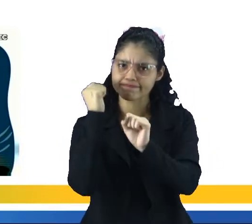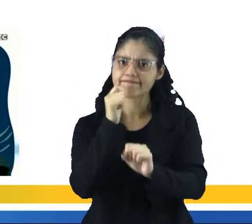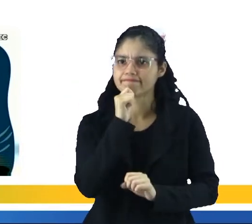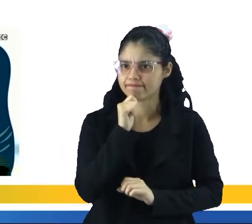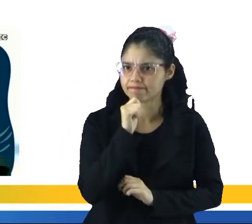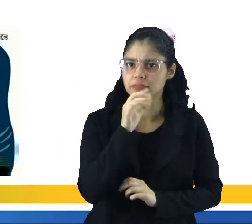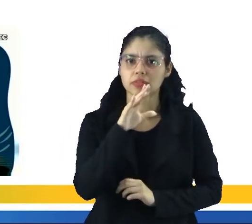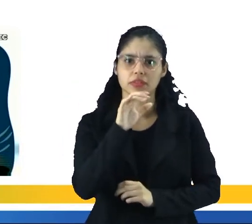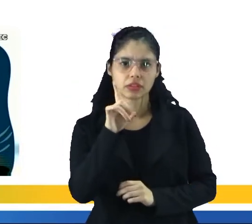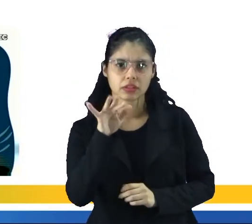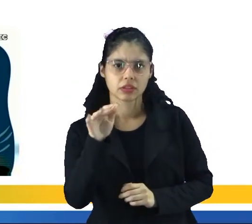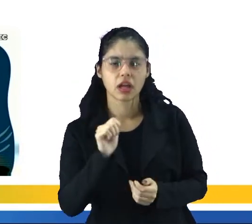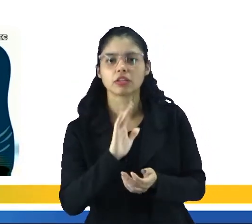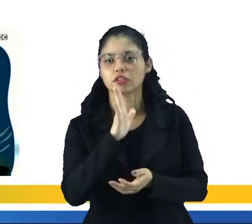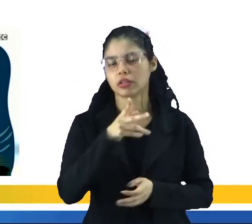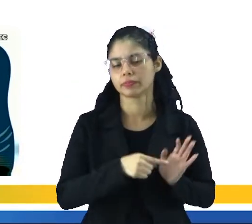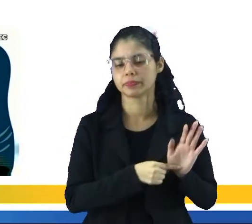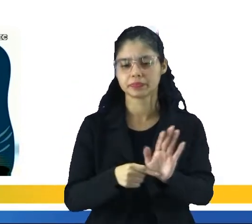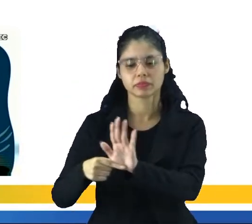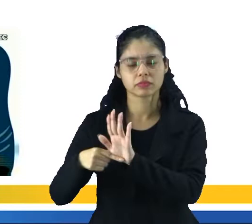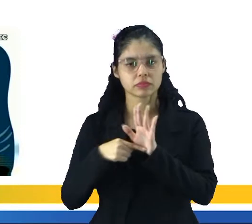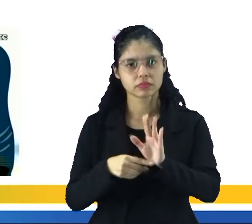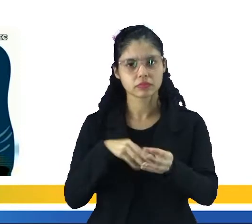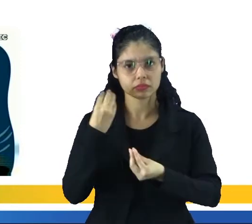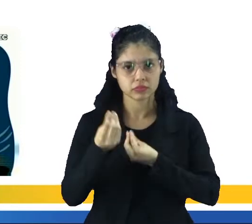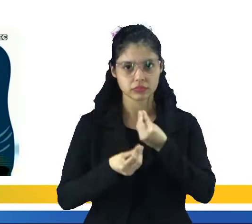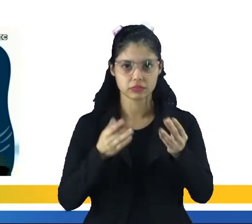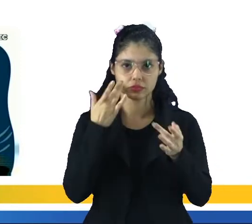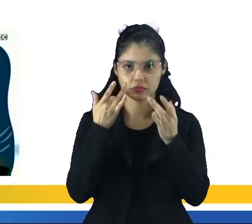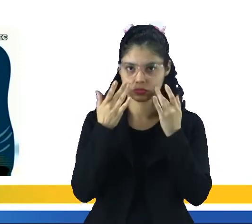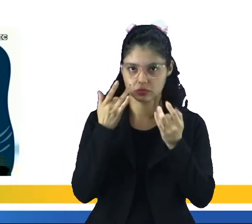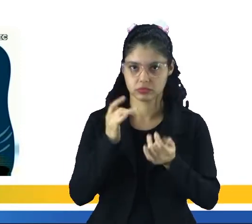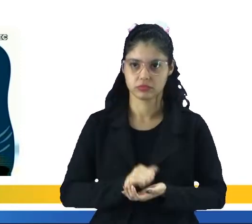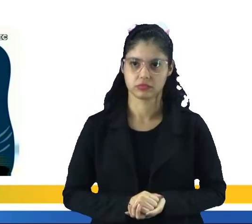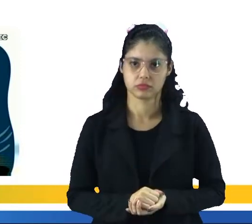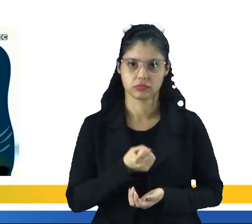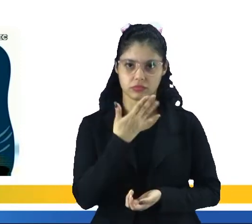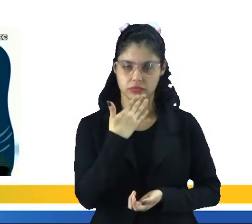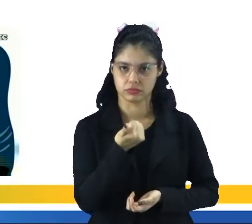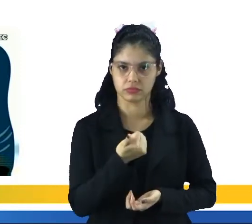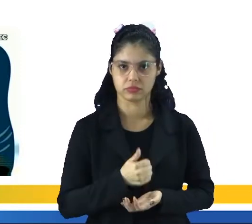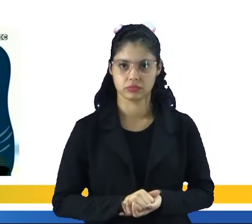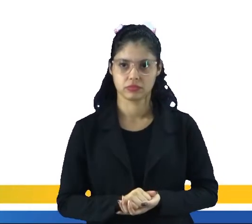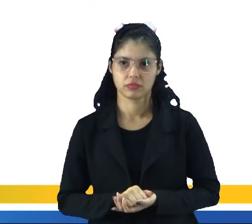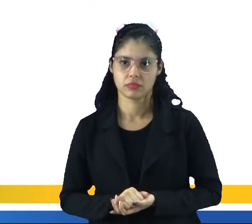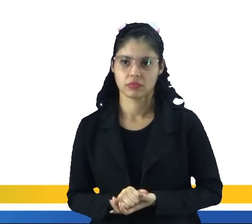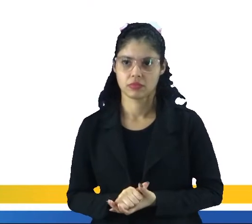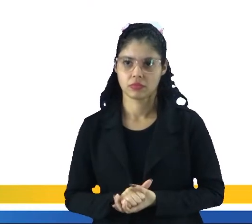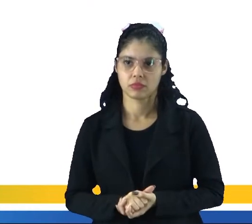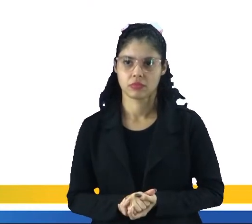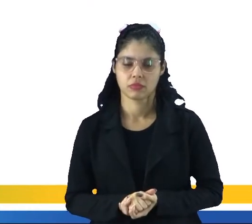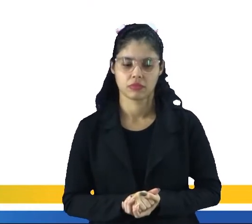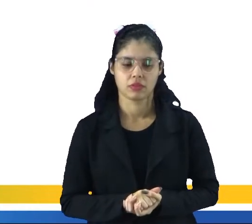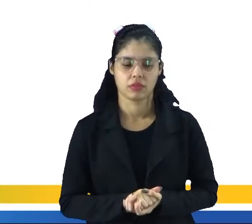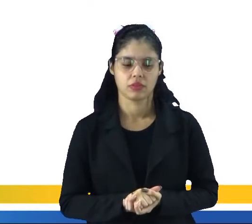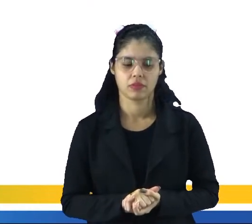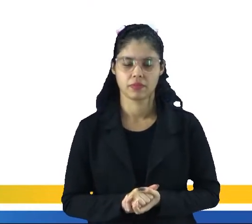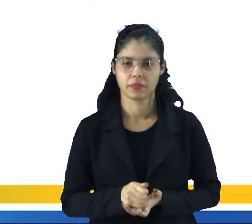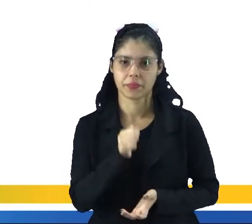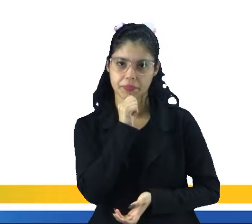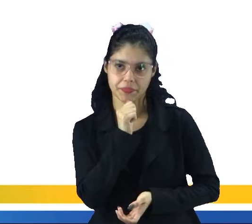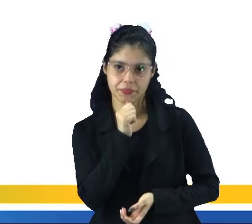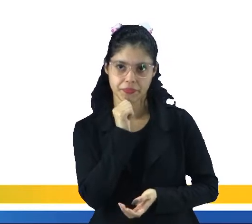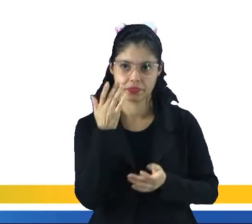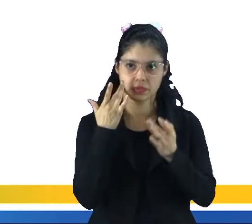já representavam em si uma forma teatral. Tranquilo, meus jovens? Aí nós